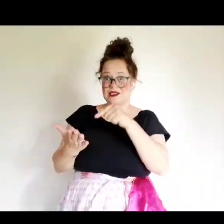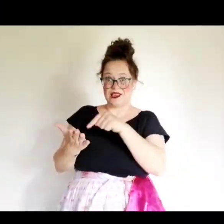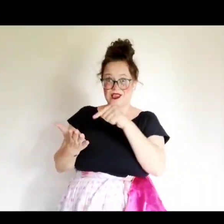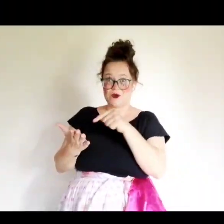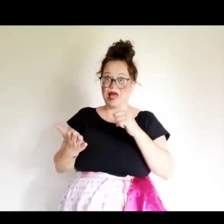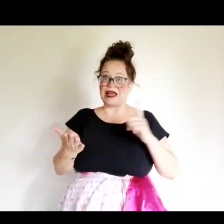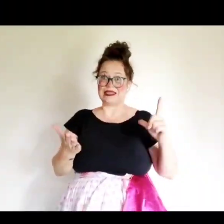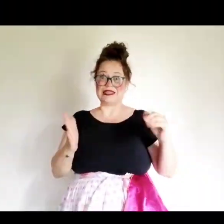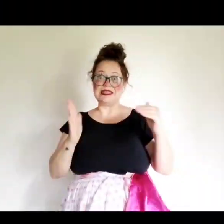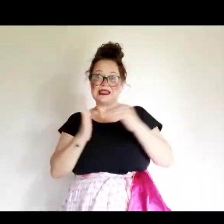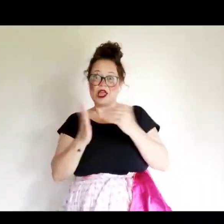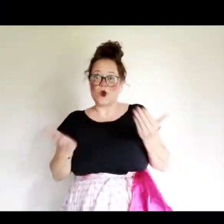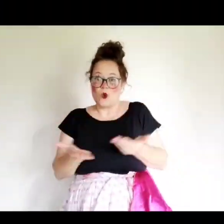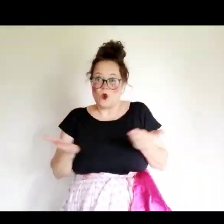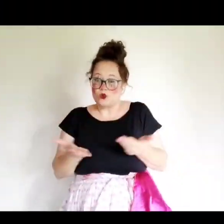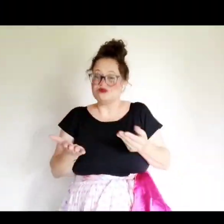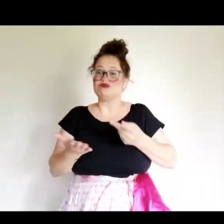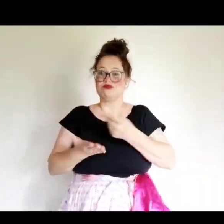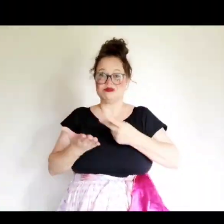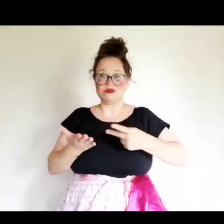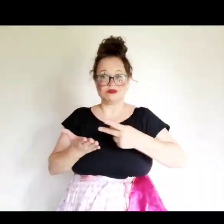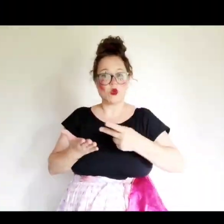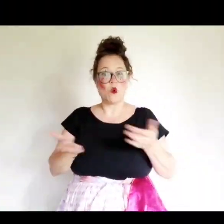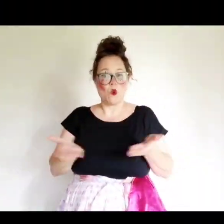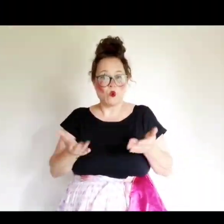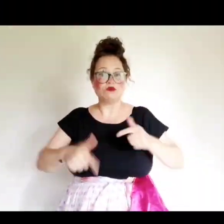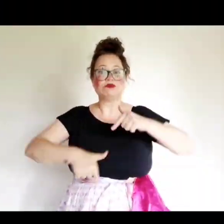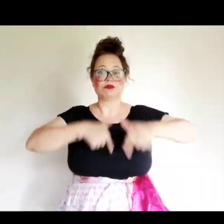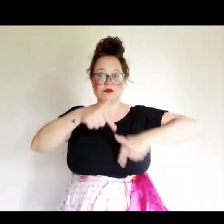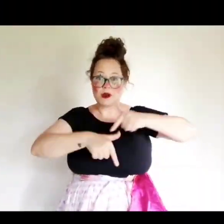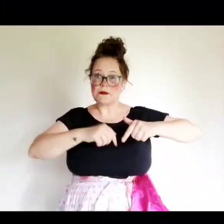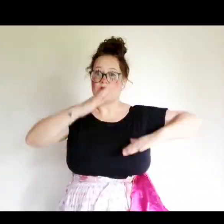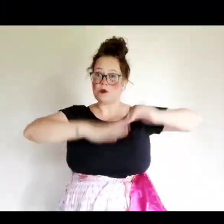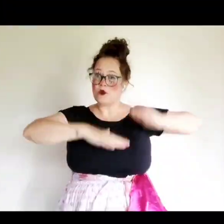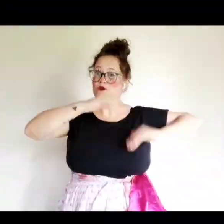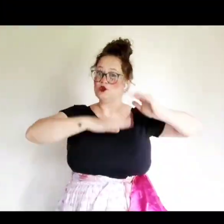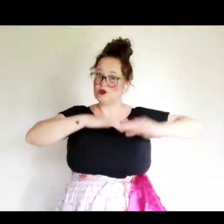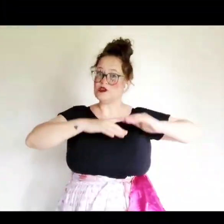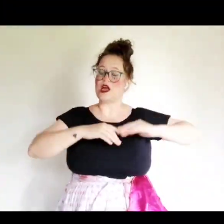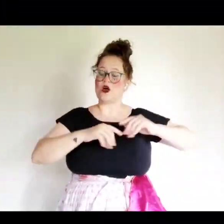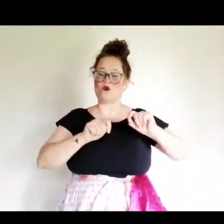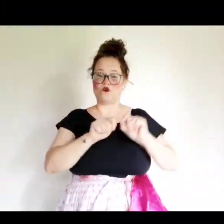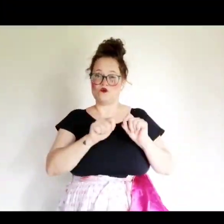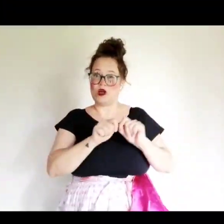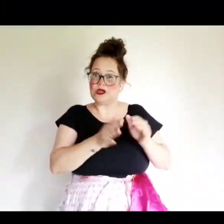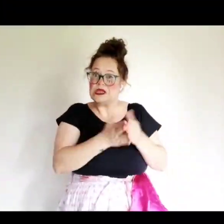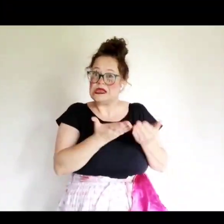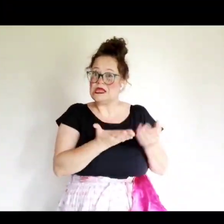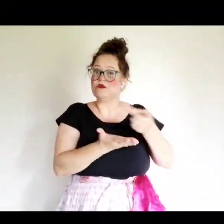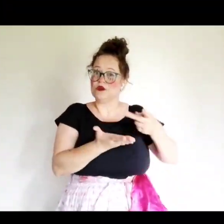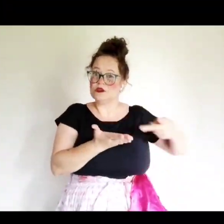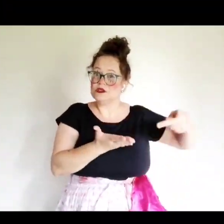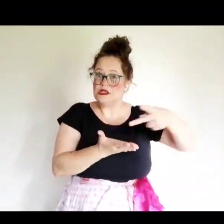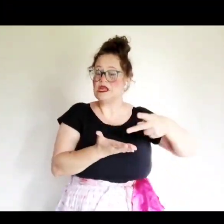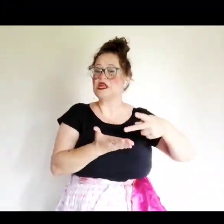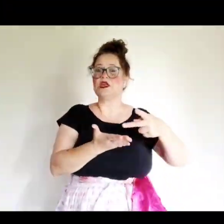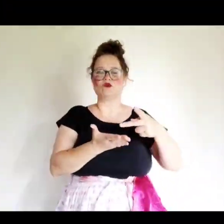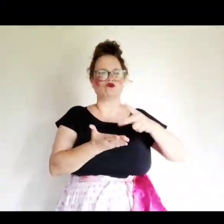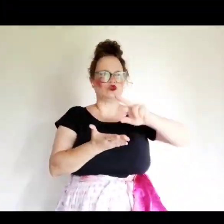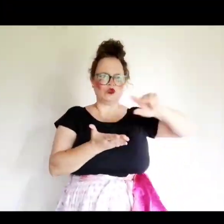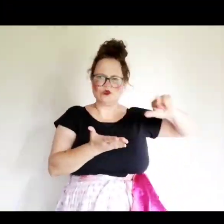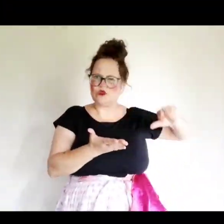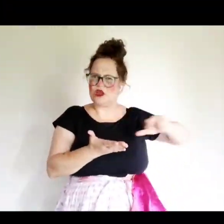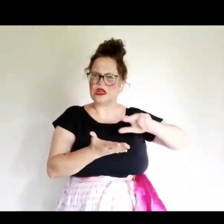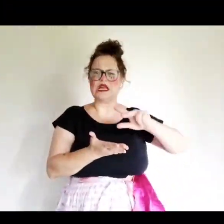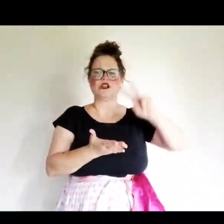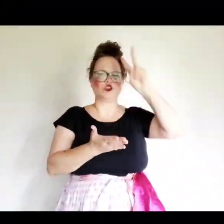vida até hoje. Eu sou um profissional do desenho, sou ilustrador de livros,